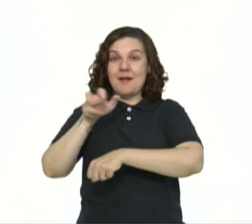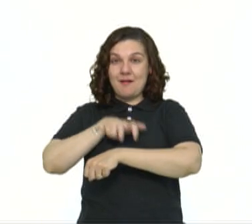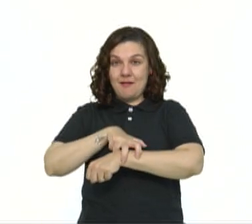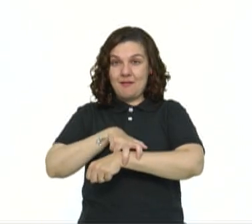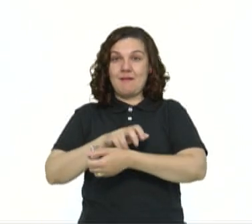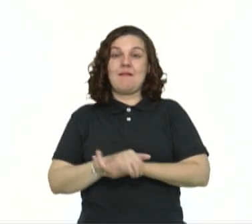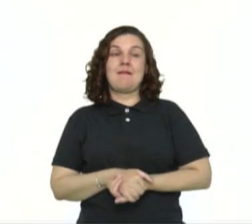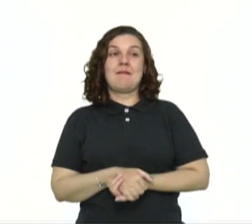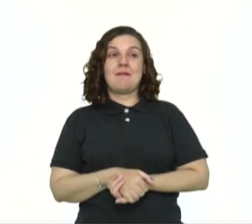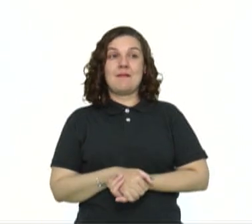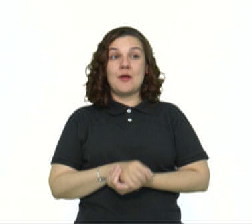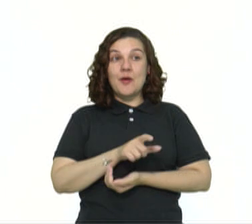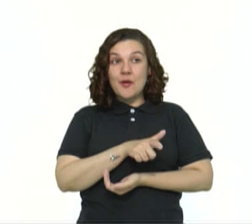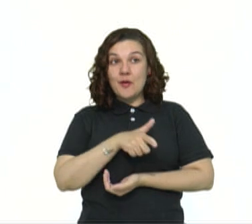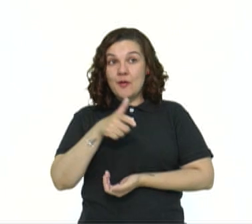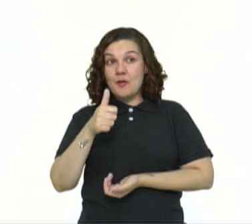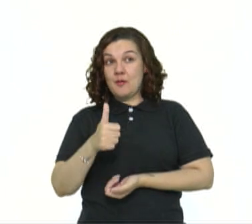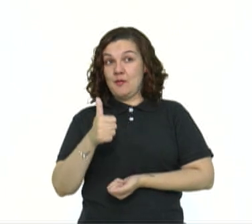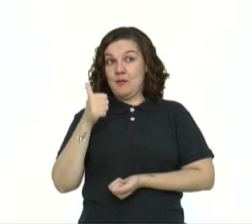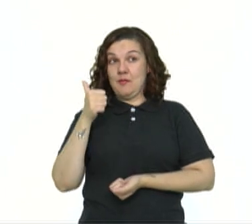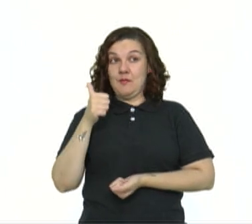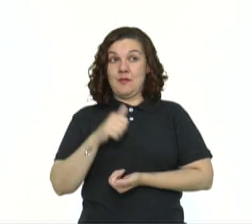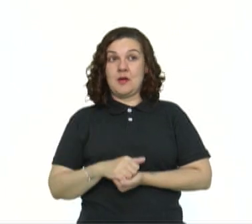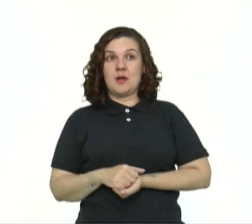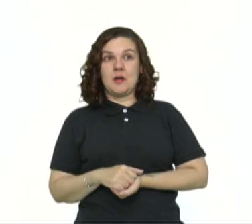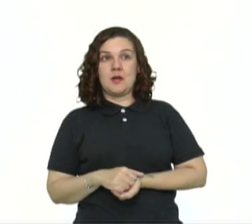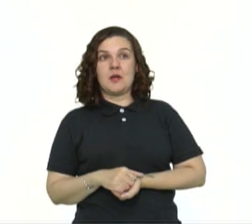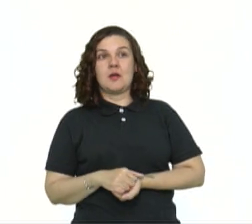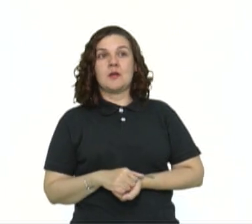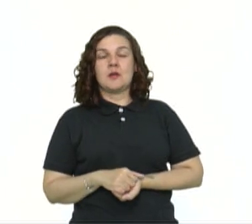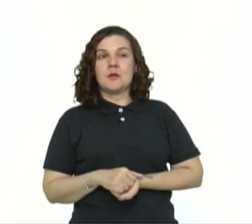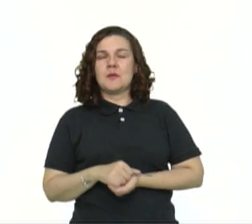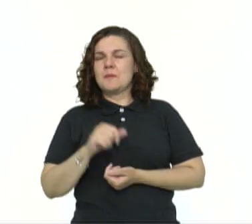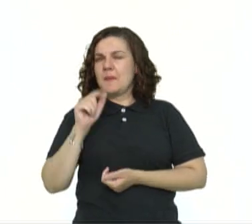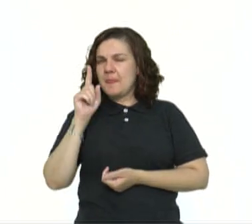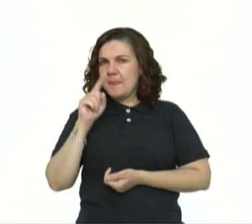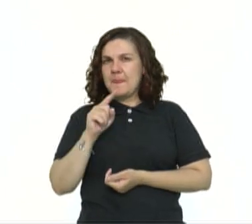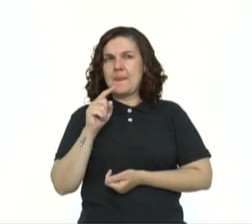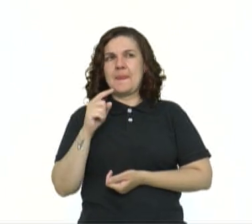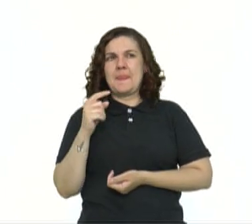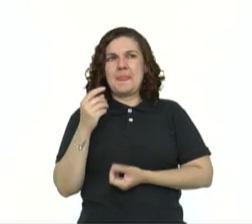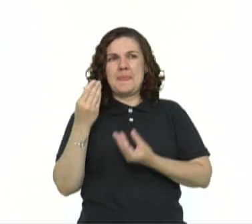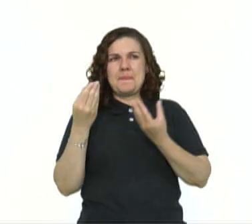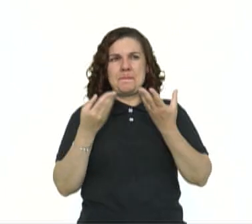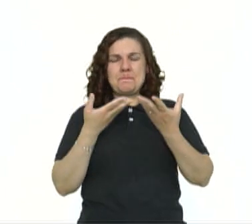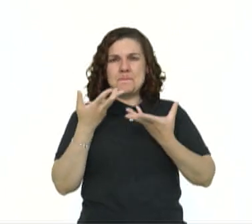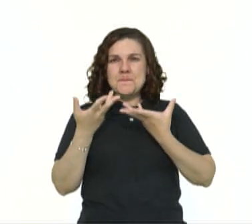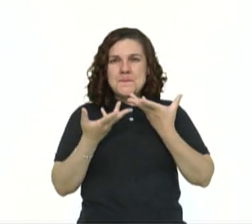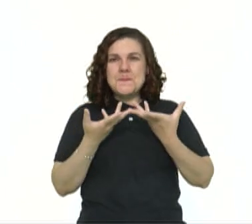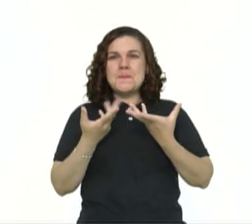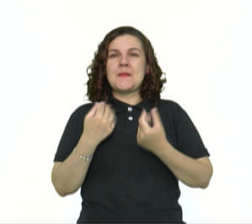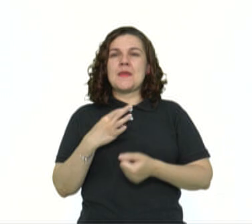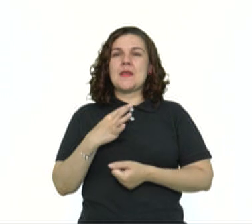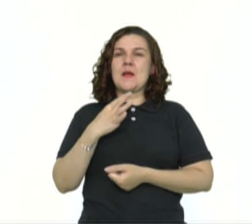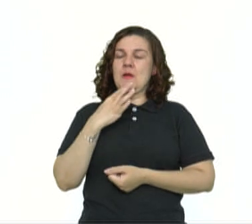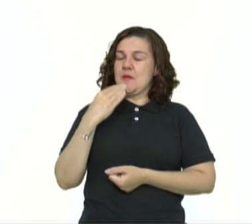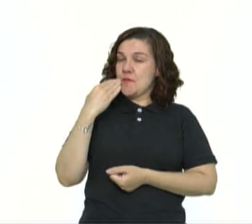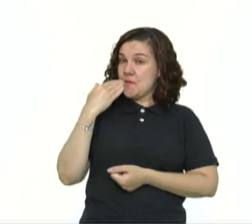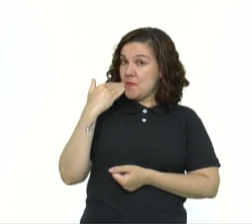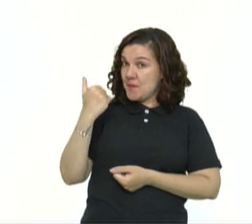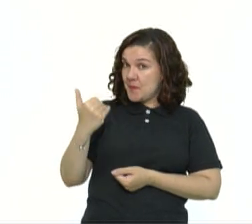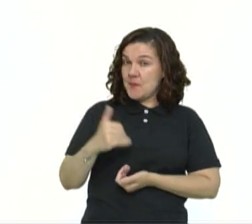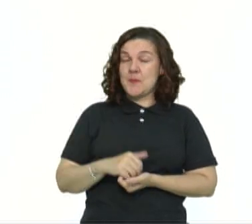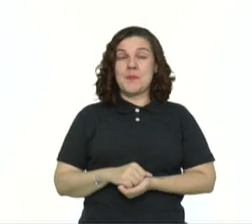parte. E a outra escultura, ela é muito conhecida,